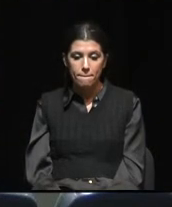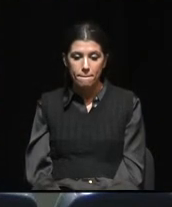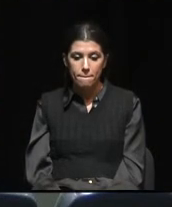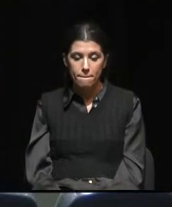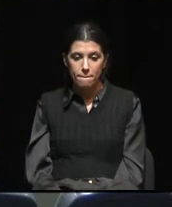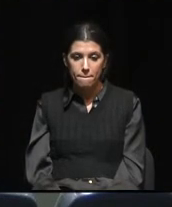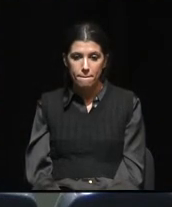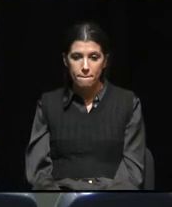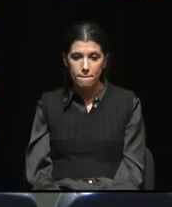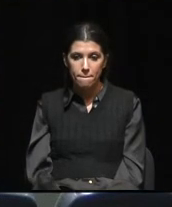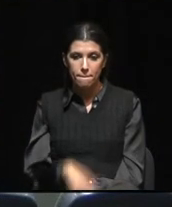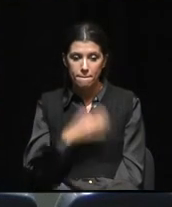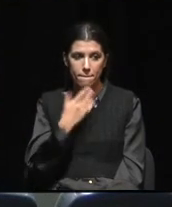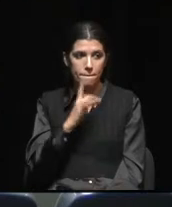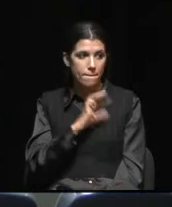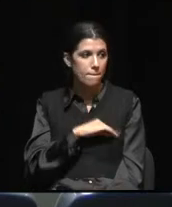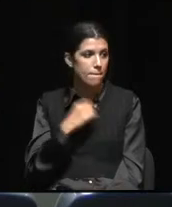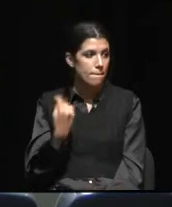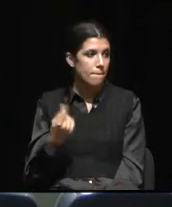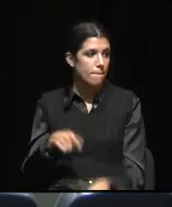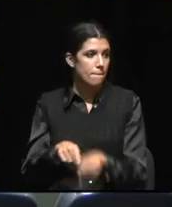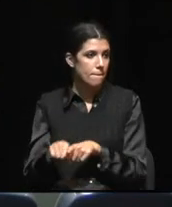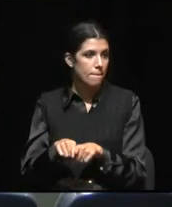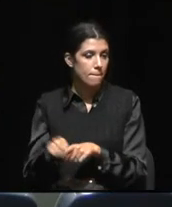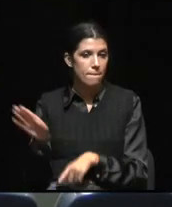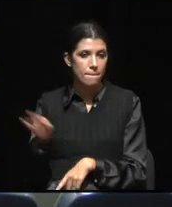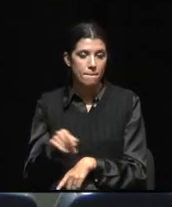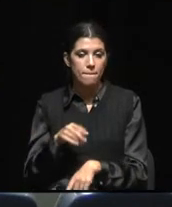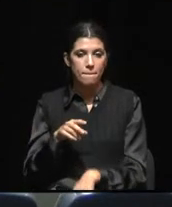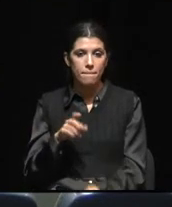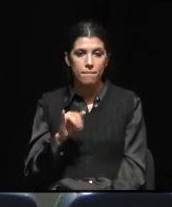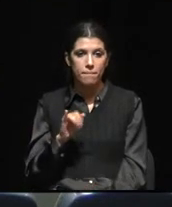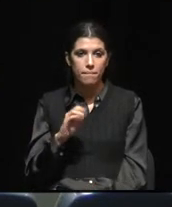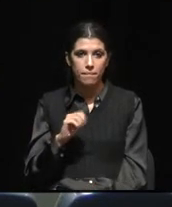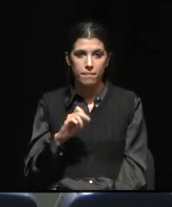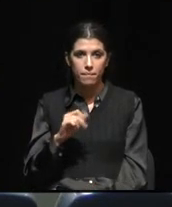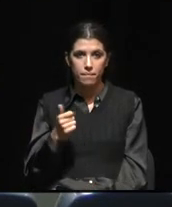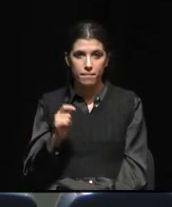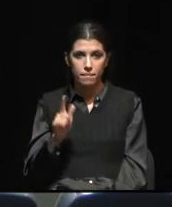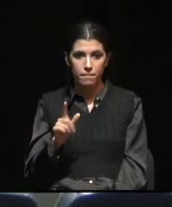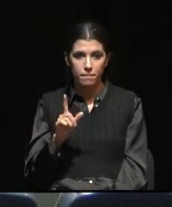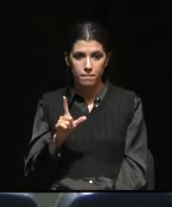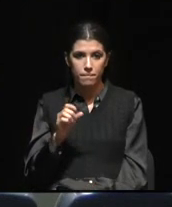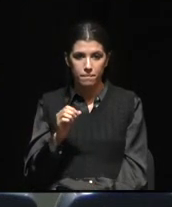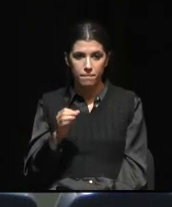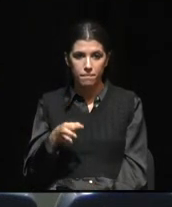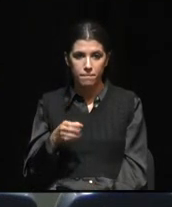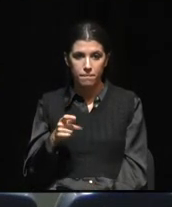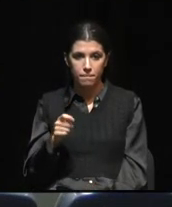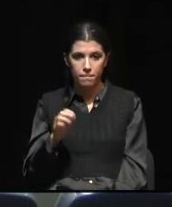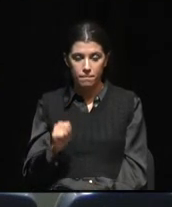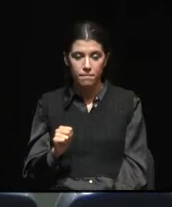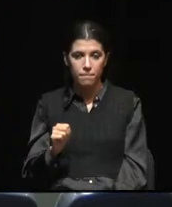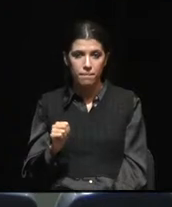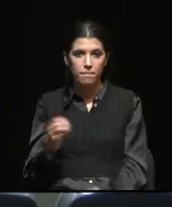civil muito obrigada senhora deputada chama a deputada Isabel mes Lopes para a apresentação dos votos do